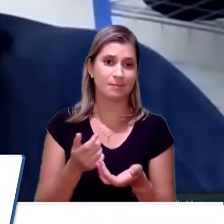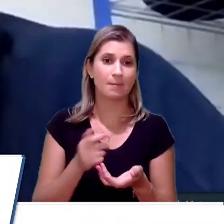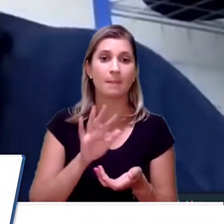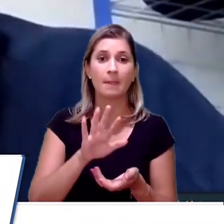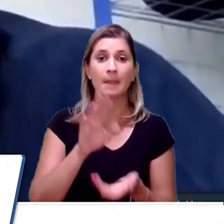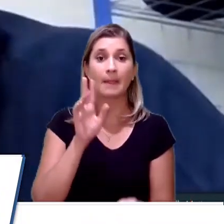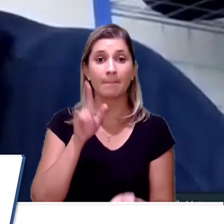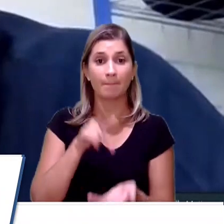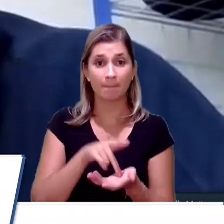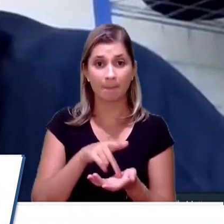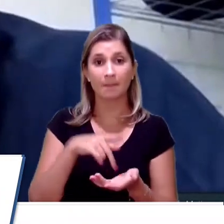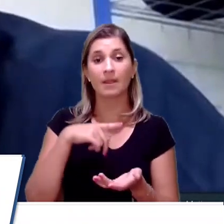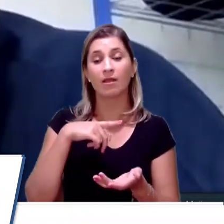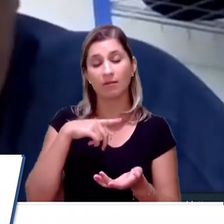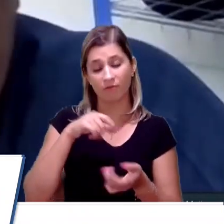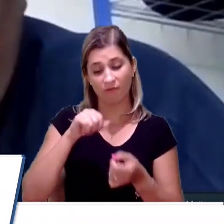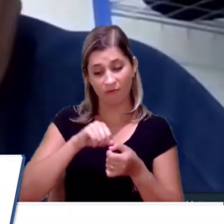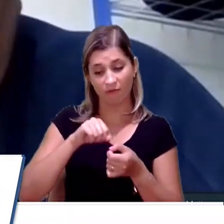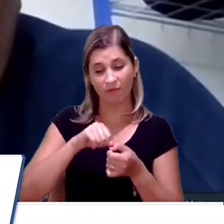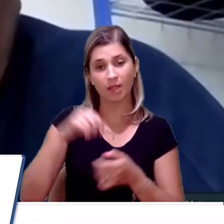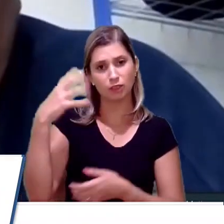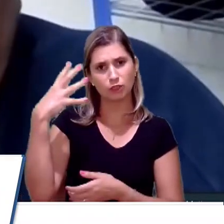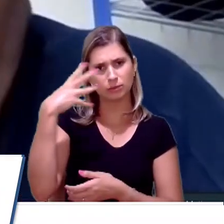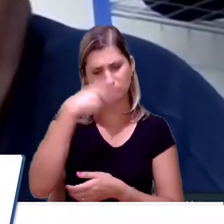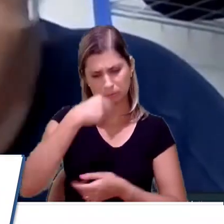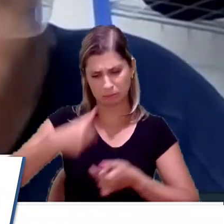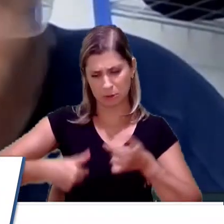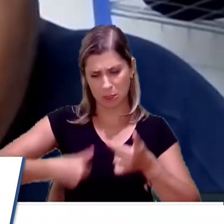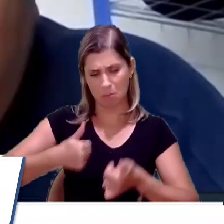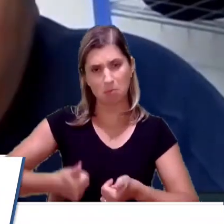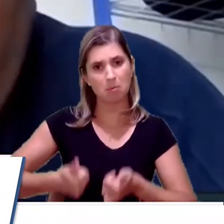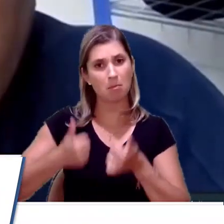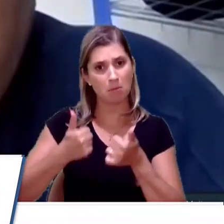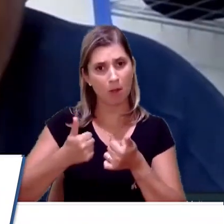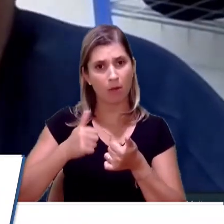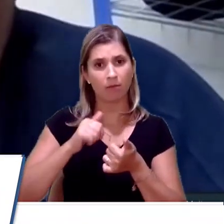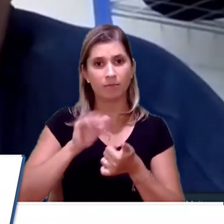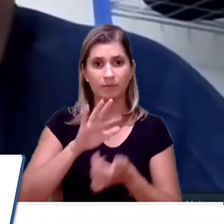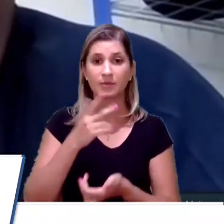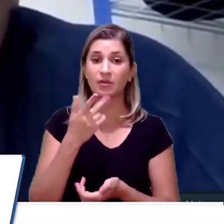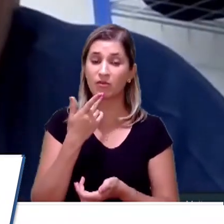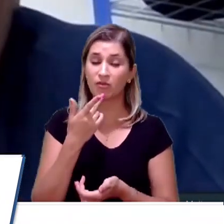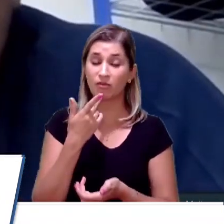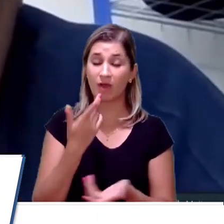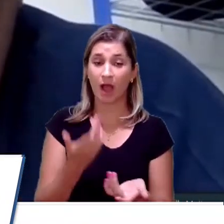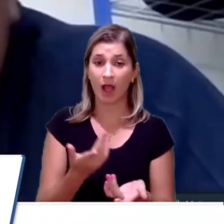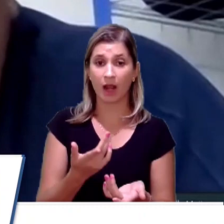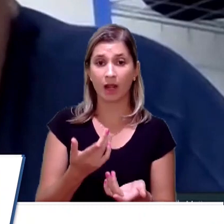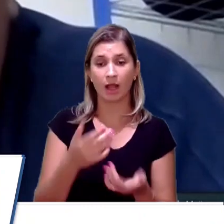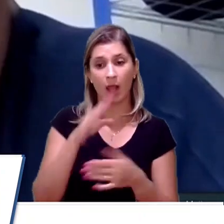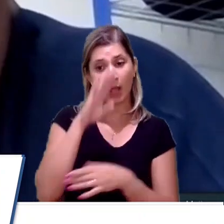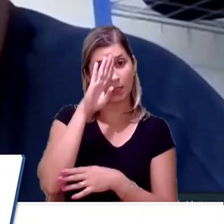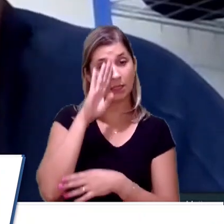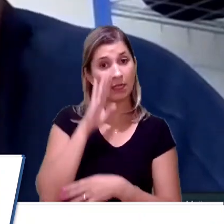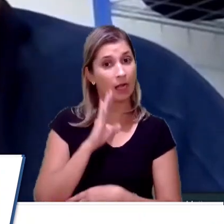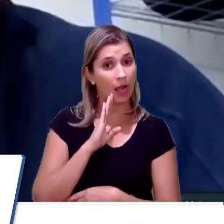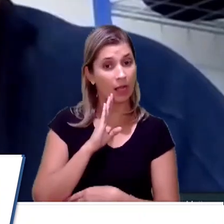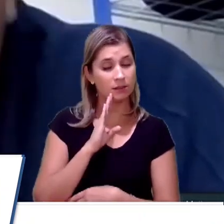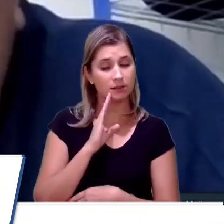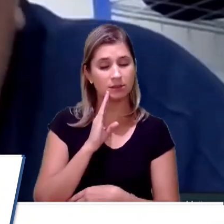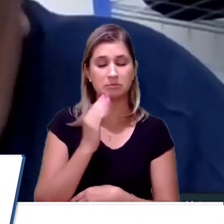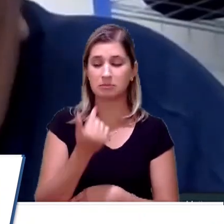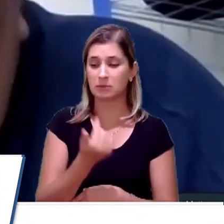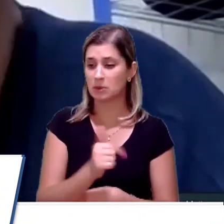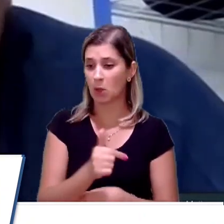um belíssimo trabalho junto à SEAR. Então, quando fala em gratuidade, não tenho problema nenhum, não